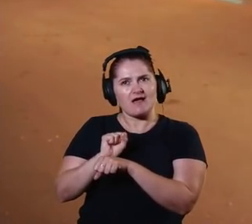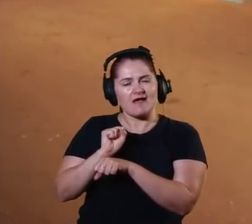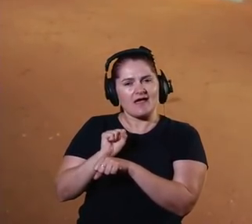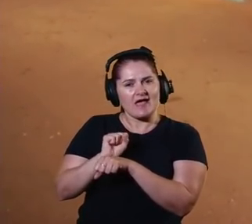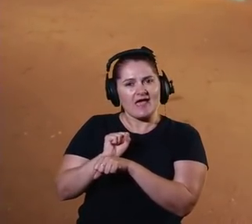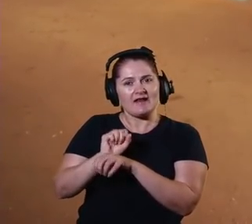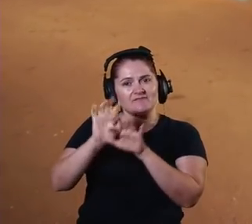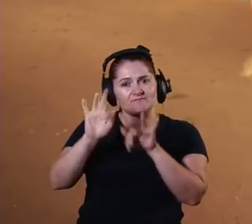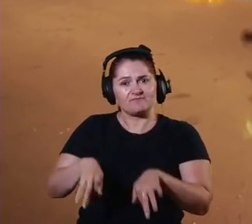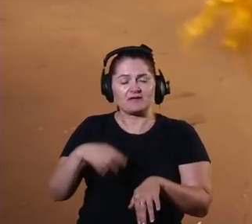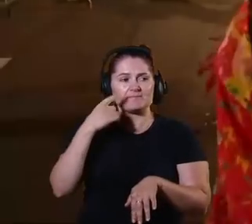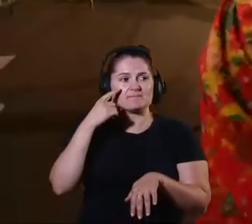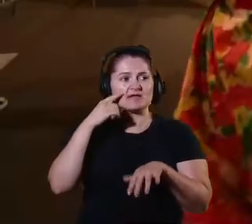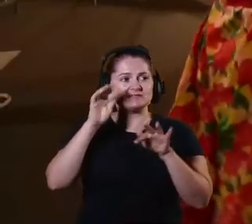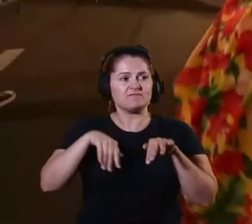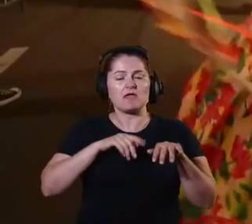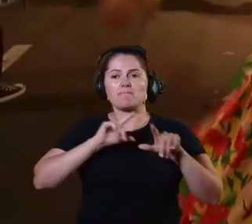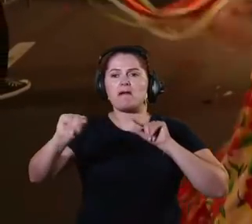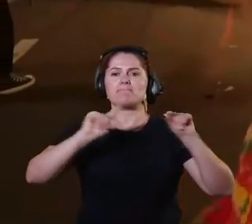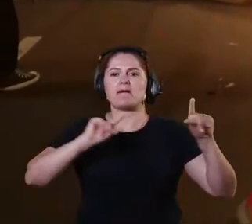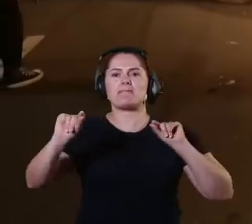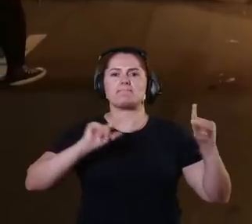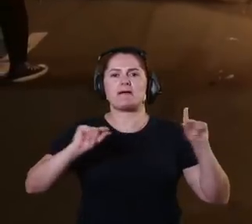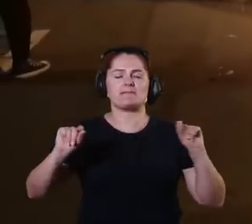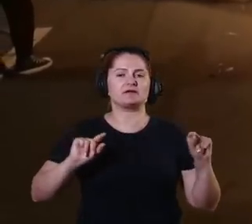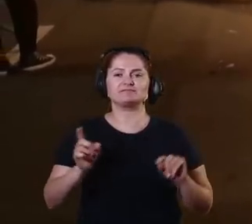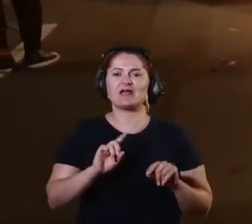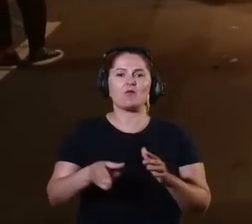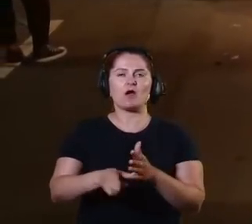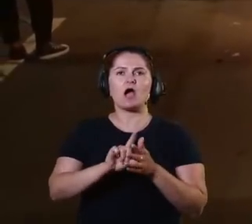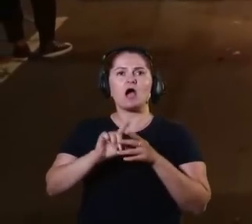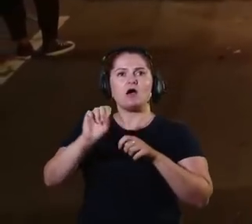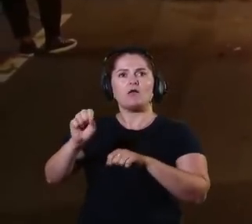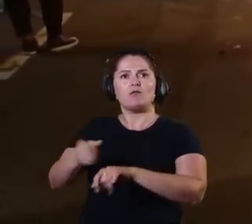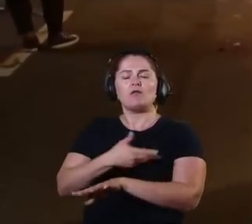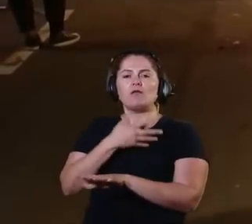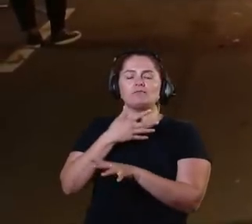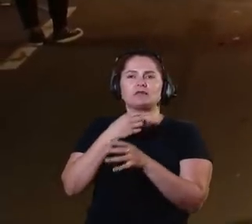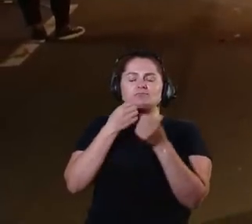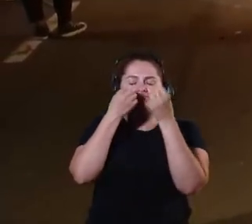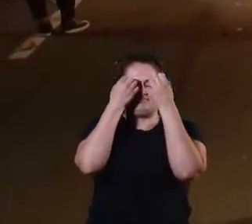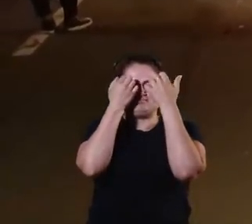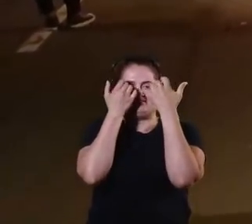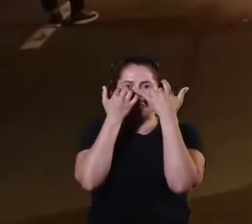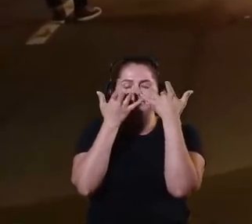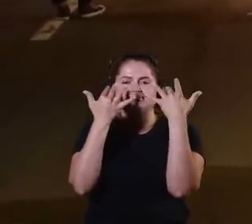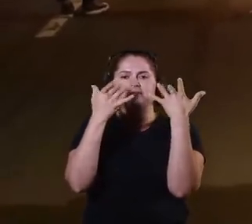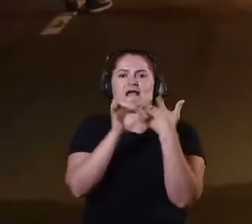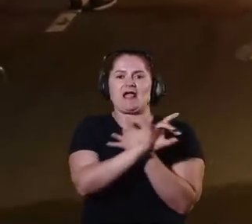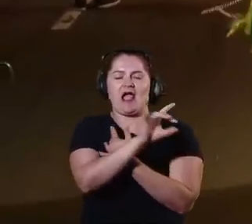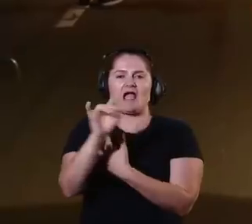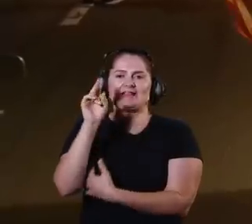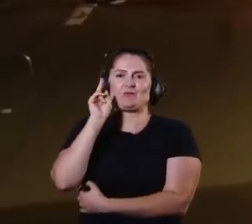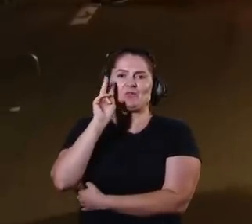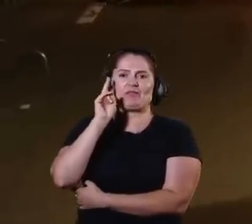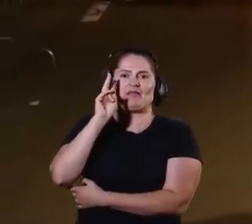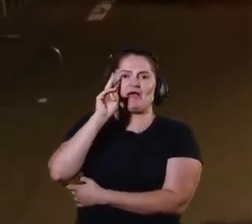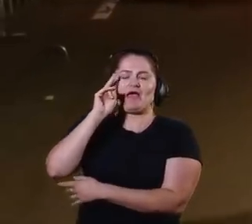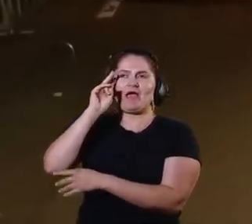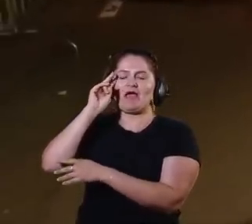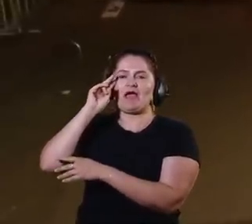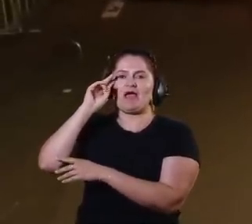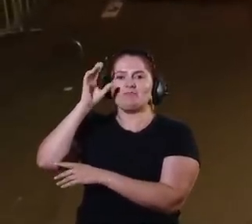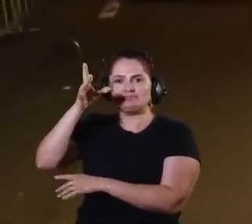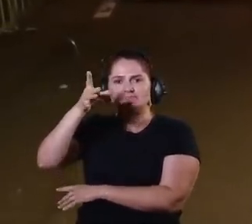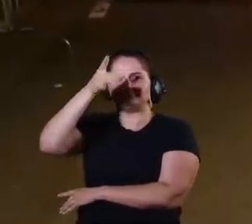final se dispersa e cada um vai para casa com suas lembranças vividas, suas experiências. Esse desfile, o desfile deste ano, tem